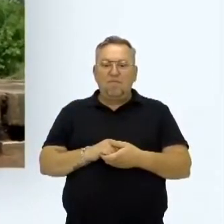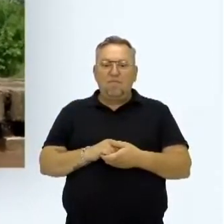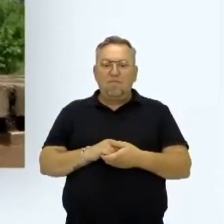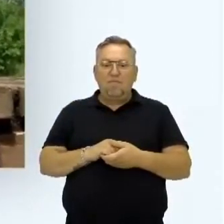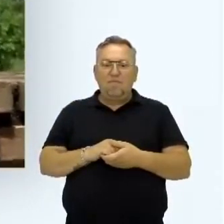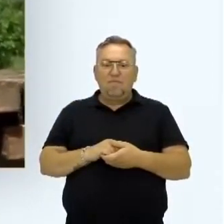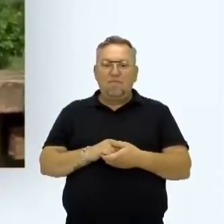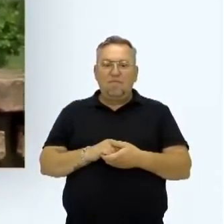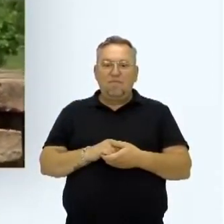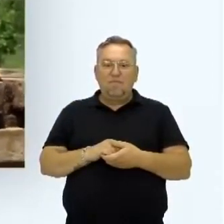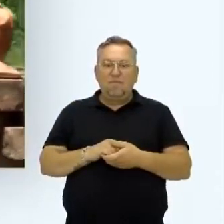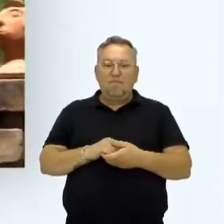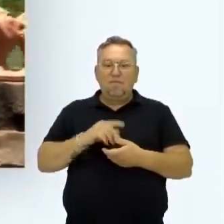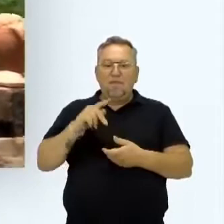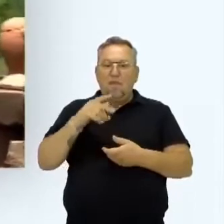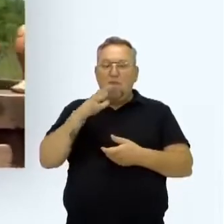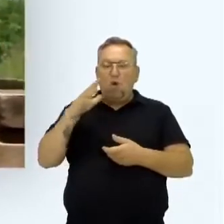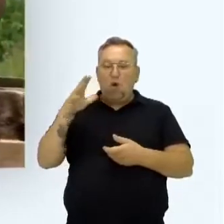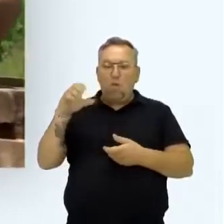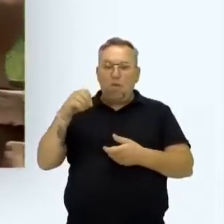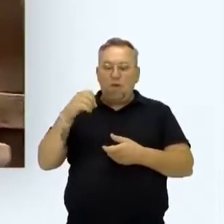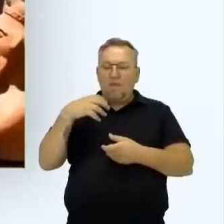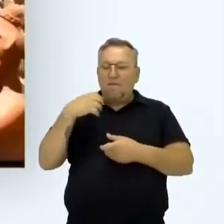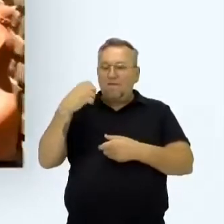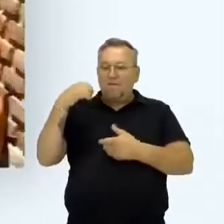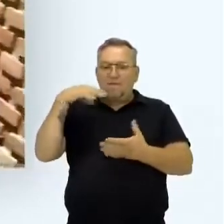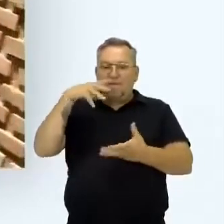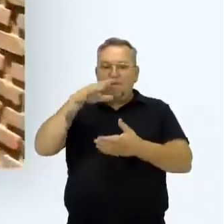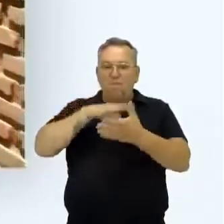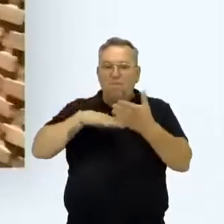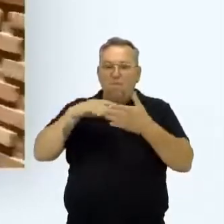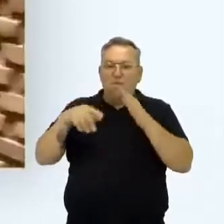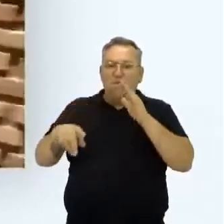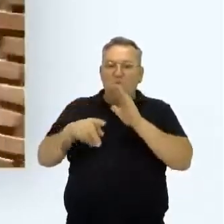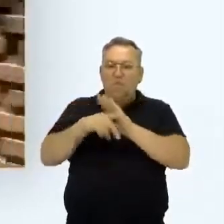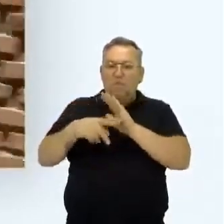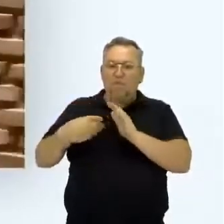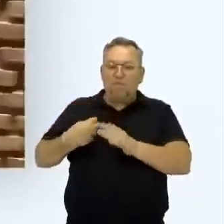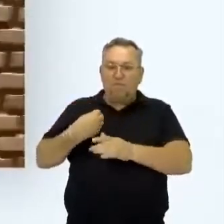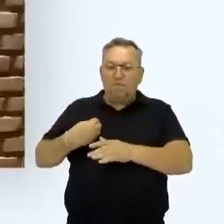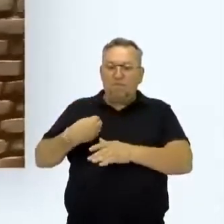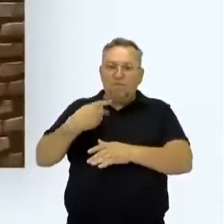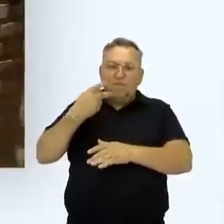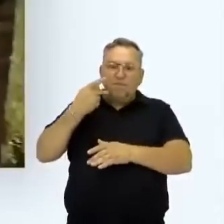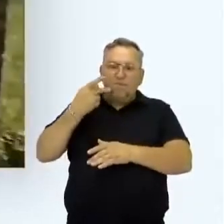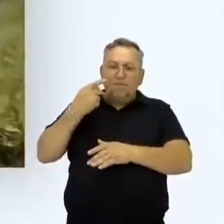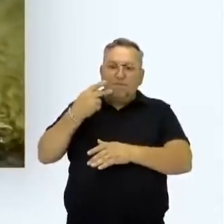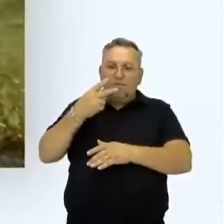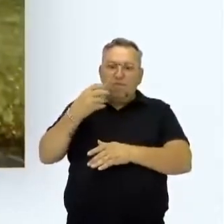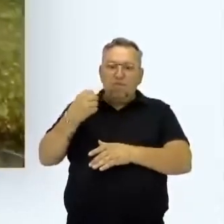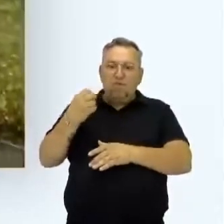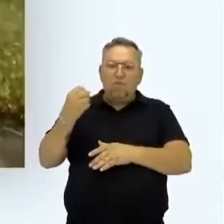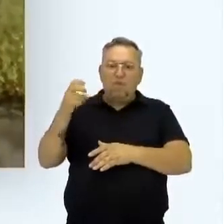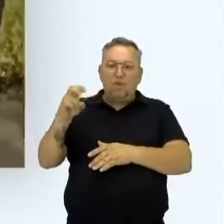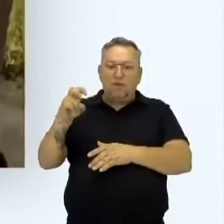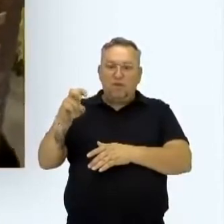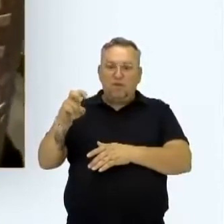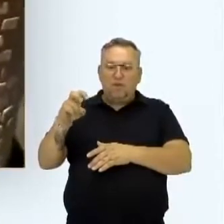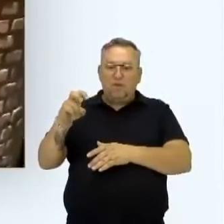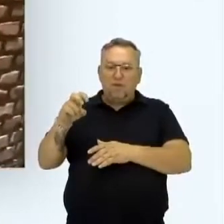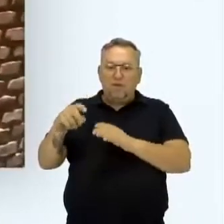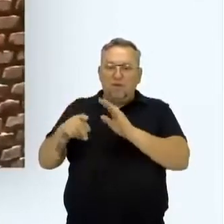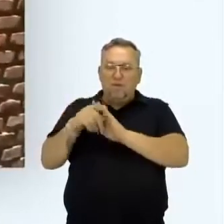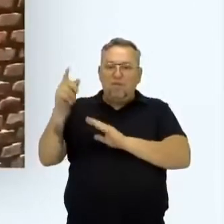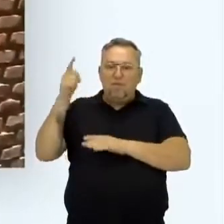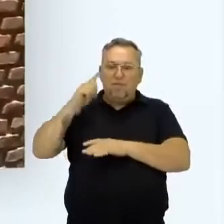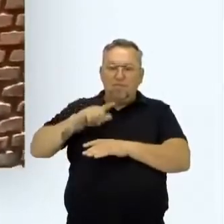Com peças que viajam o mundo todo, Dona Irineia faz parte do patrimônio vivo de Alagoas desde 2005, título que